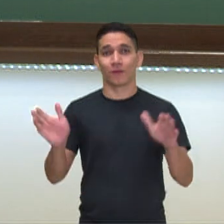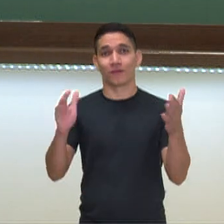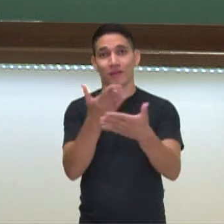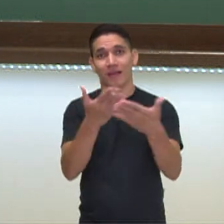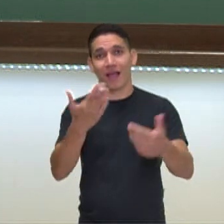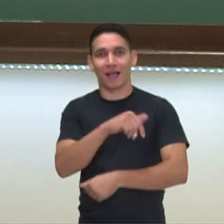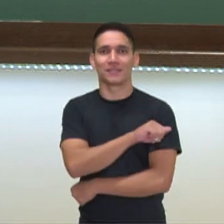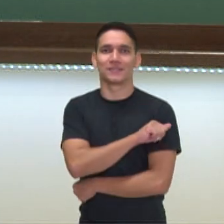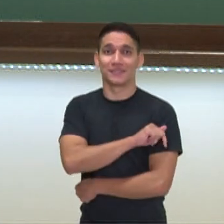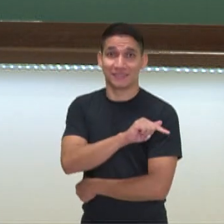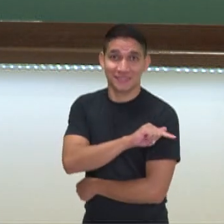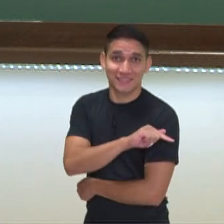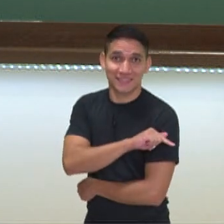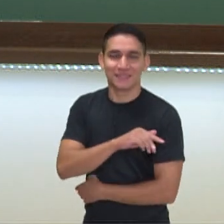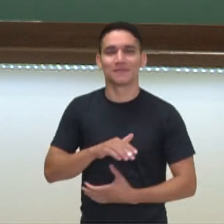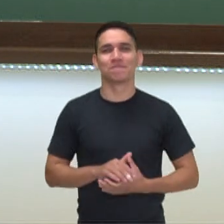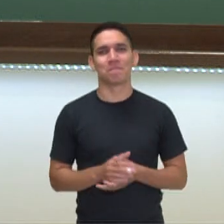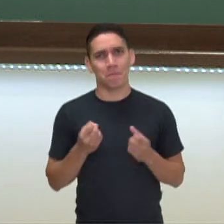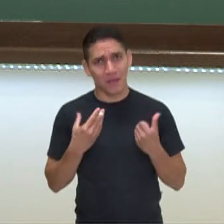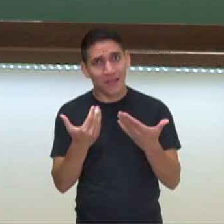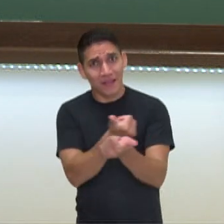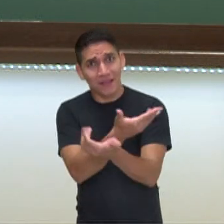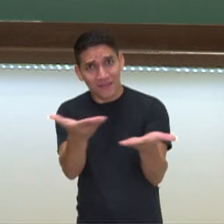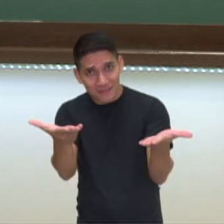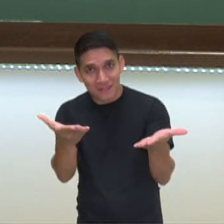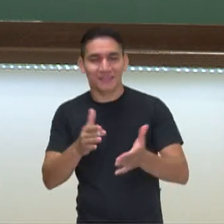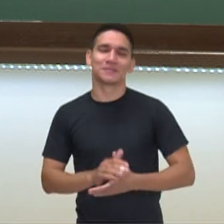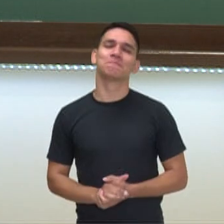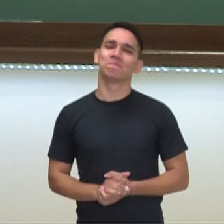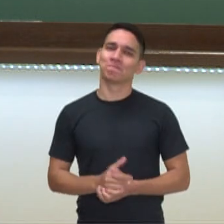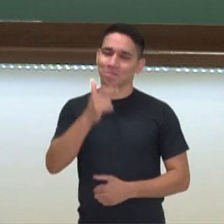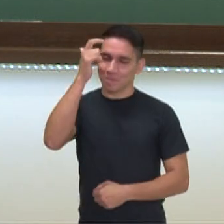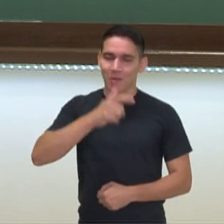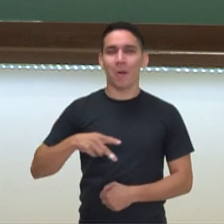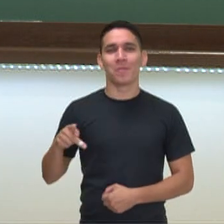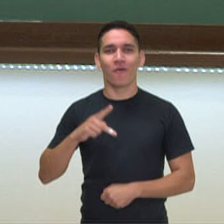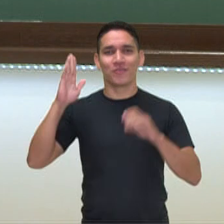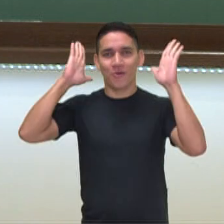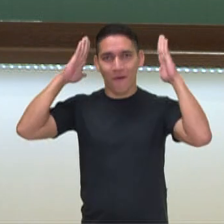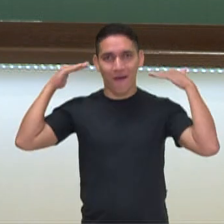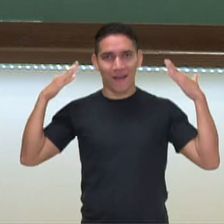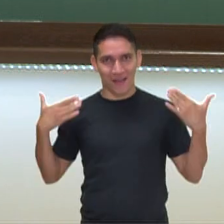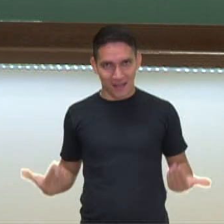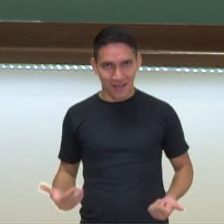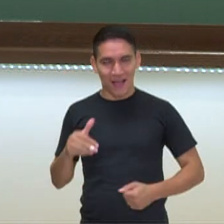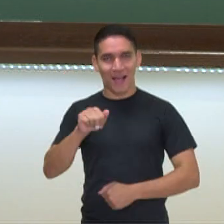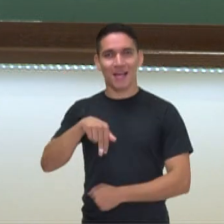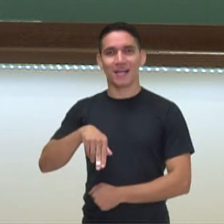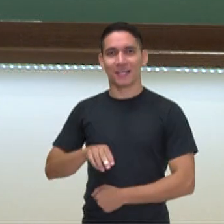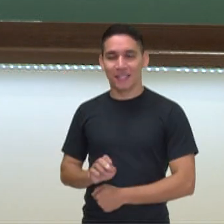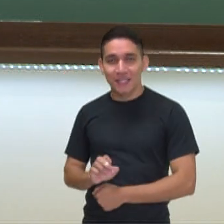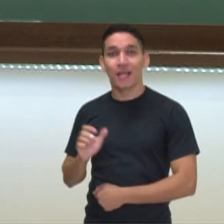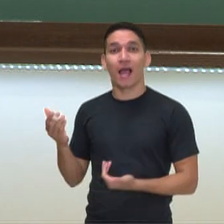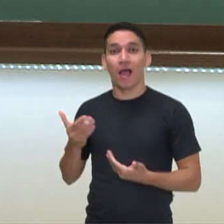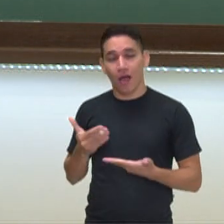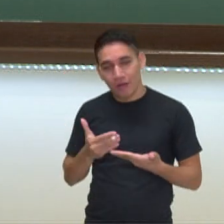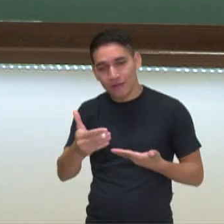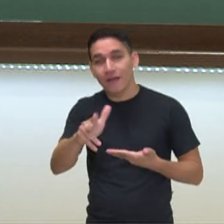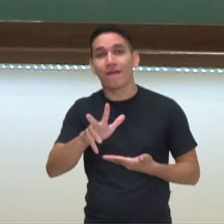Olá, alunos do sétimo ano, tudo bem com vocês? Eu me chamo professora Anne e hoje nós vamos